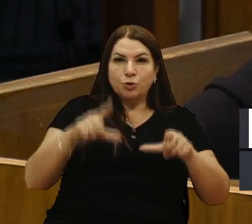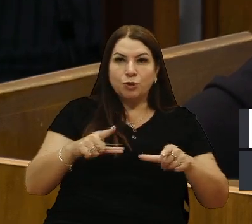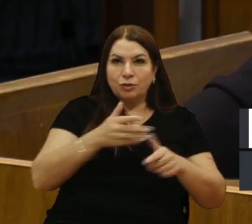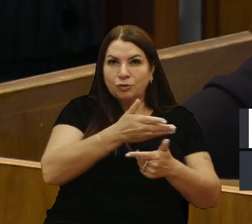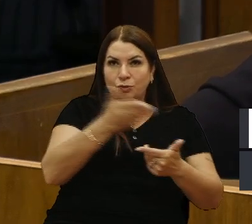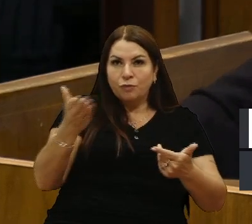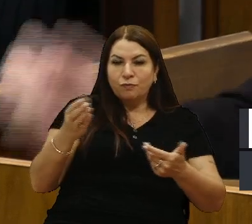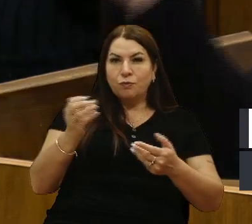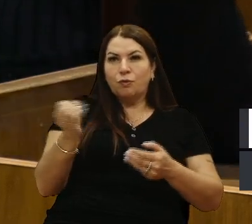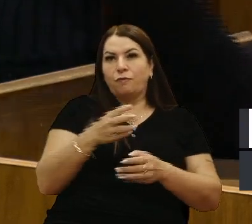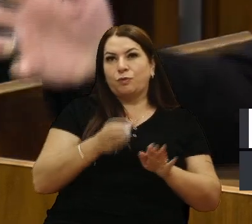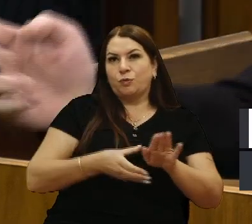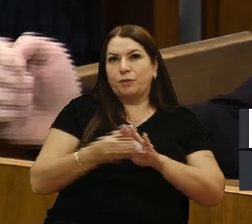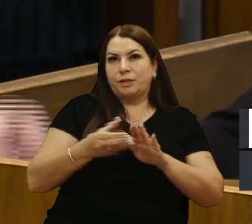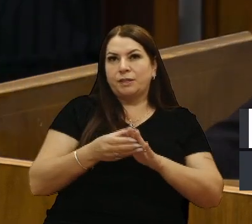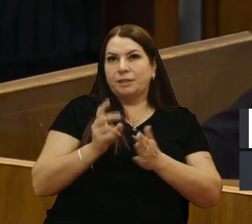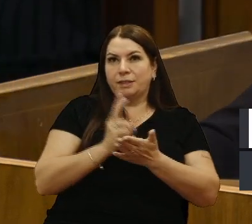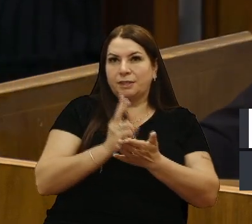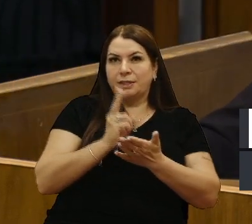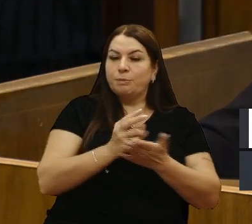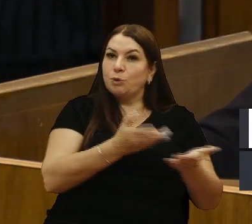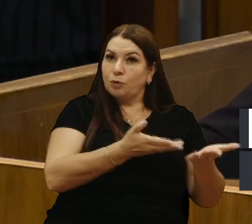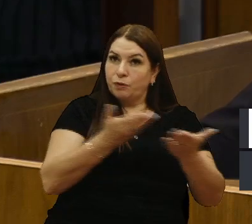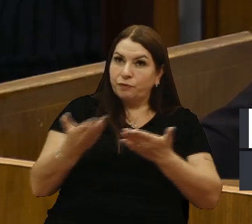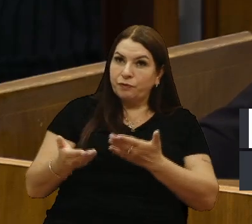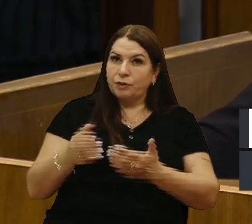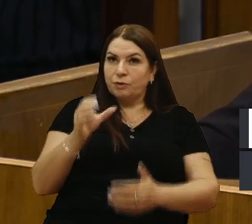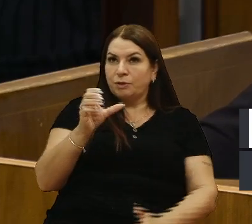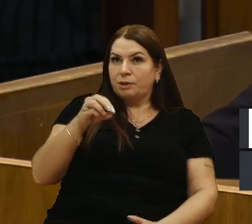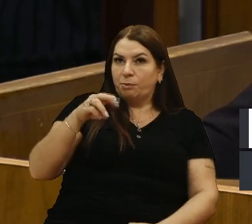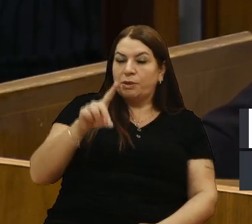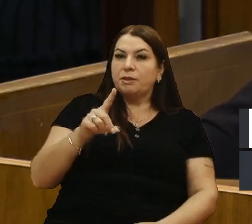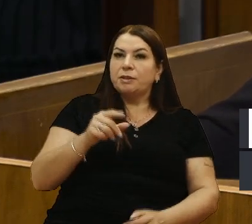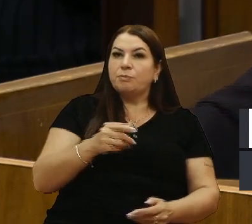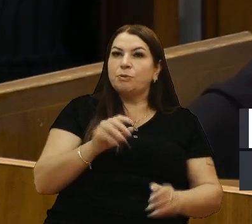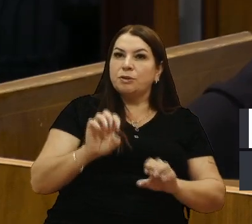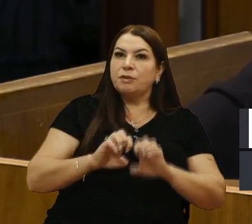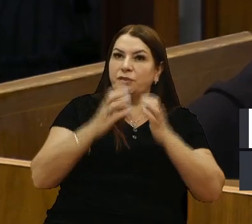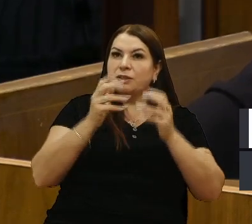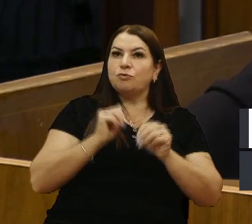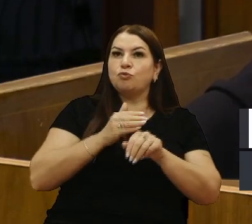aos novos conselheiros. E sempre convidem o CMD para os eventos de vocês.